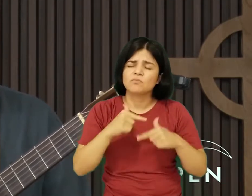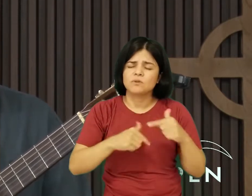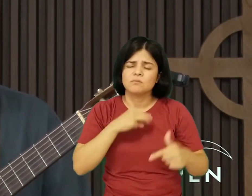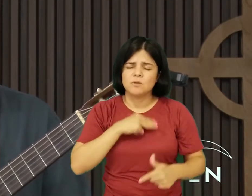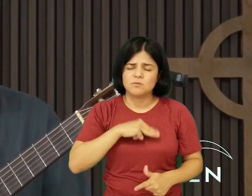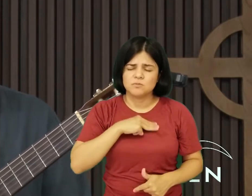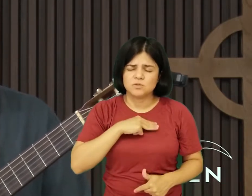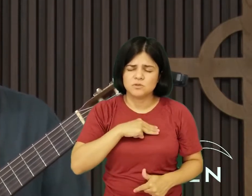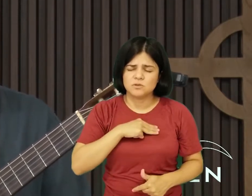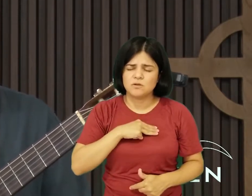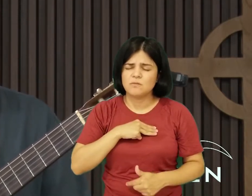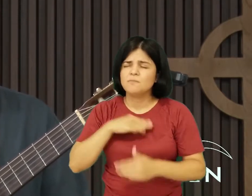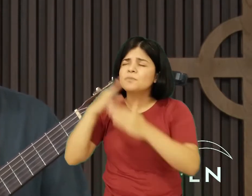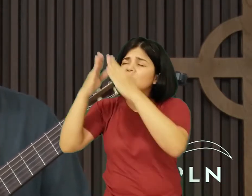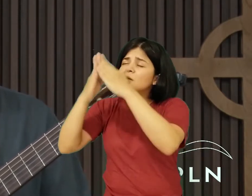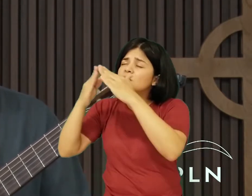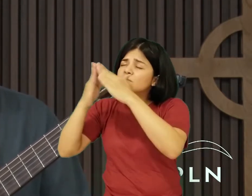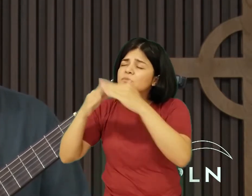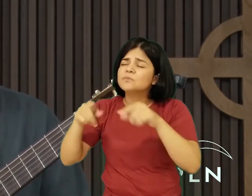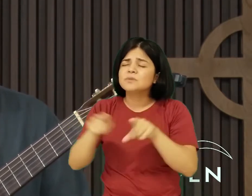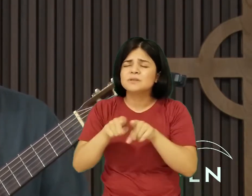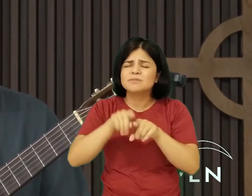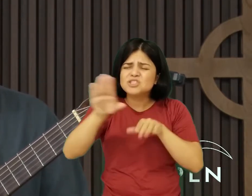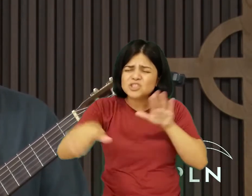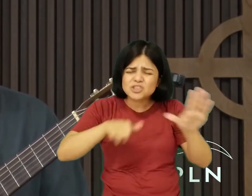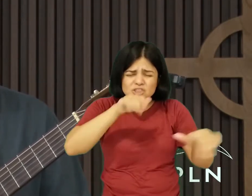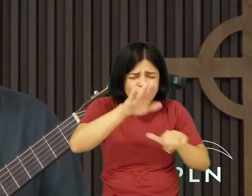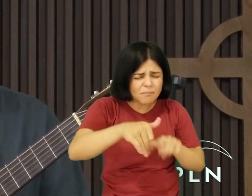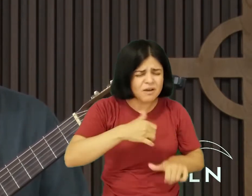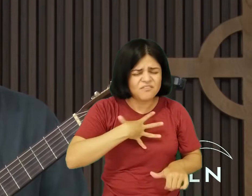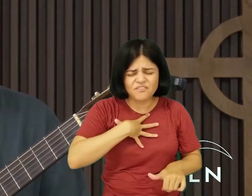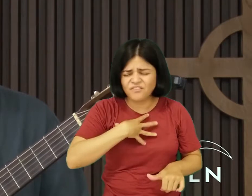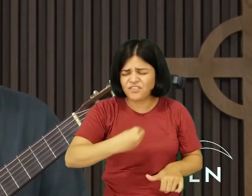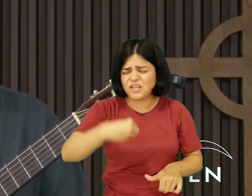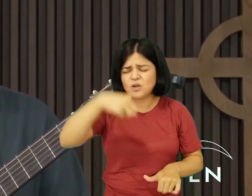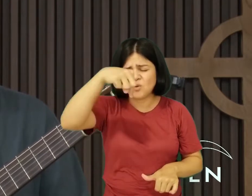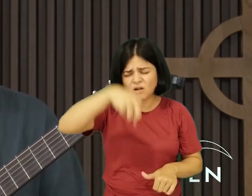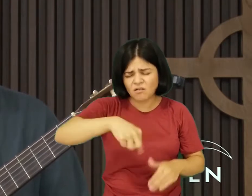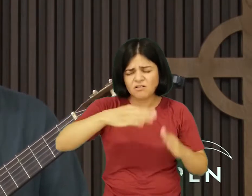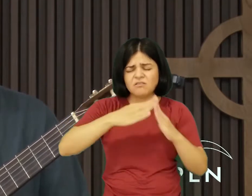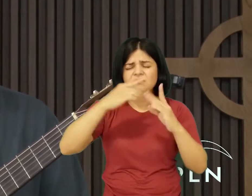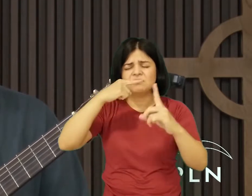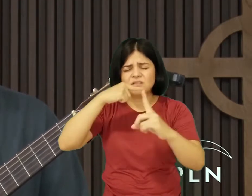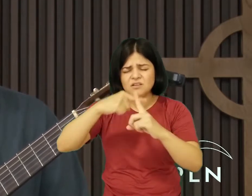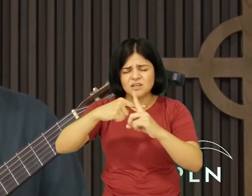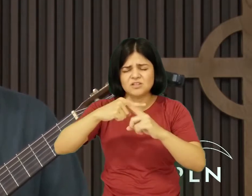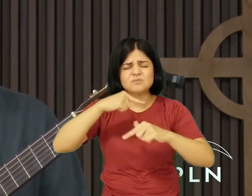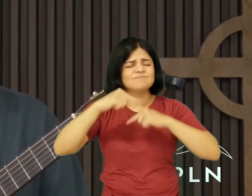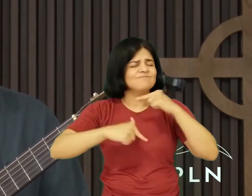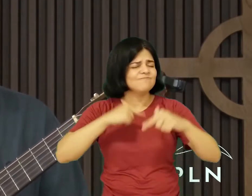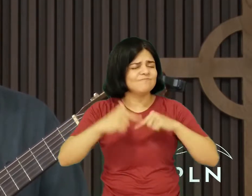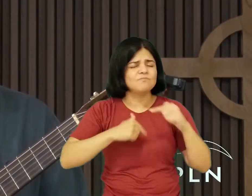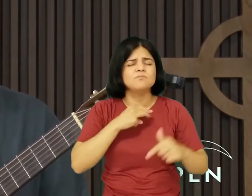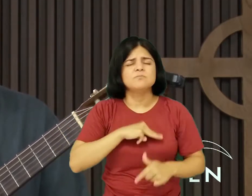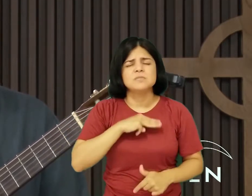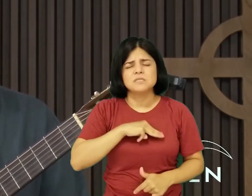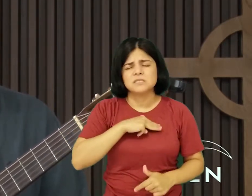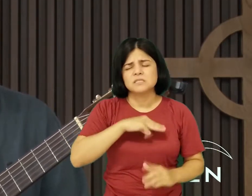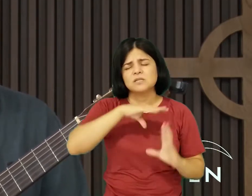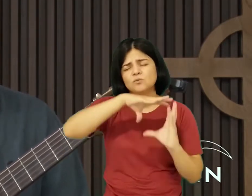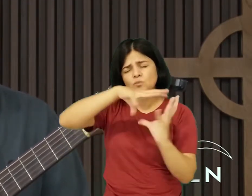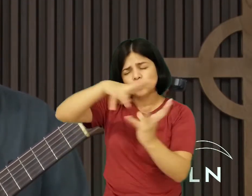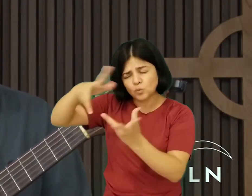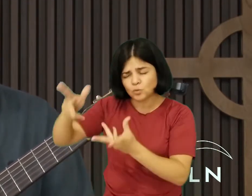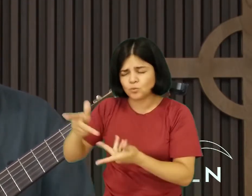pedimos, continue levantando os nossos filhos, os filhos desta igreja, para a obra missionária ao redor do mundo. É o nosso